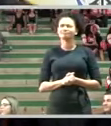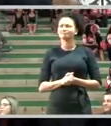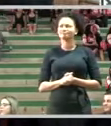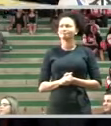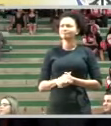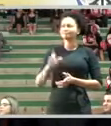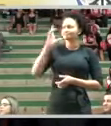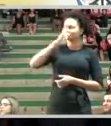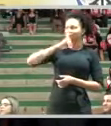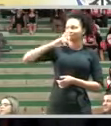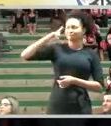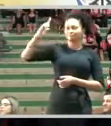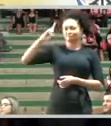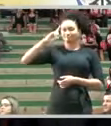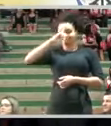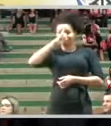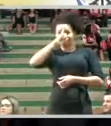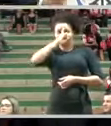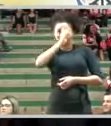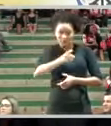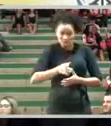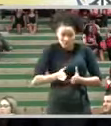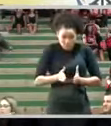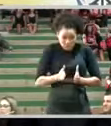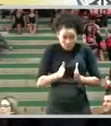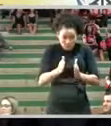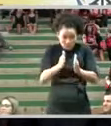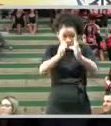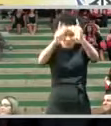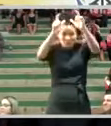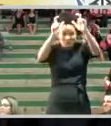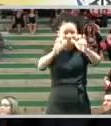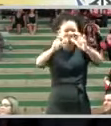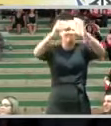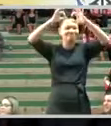Deus mandou para o lugar certo.